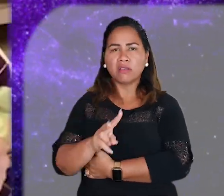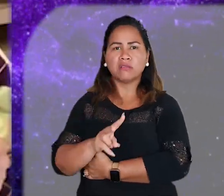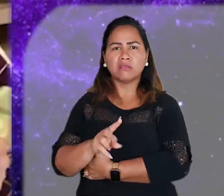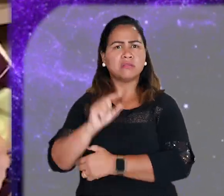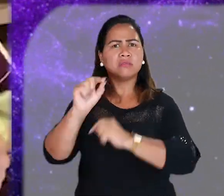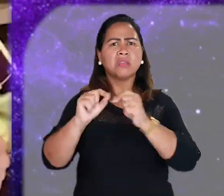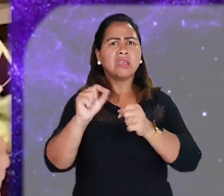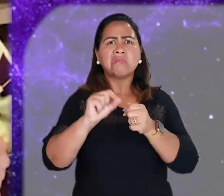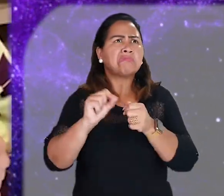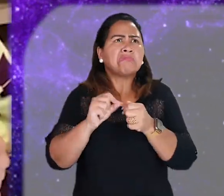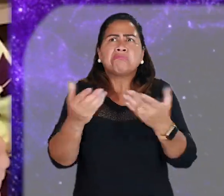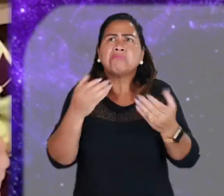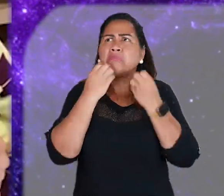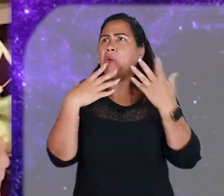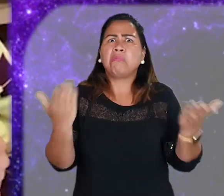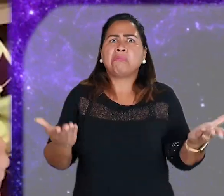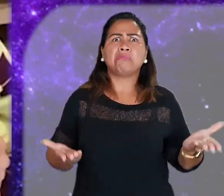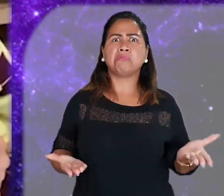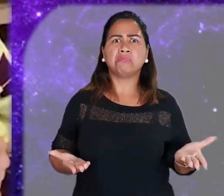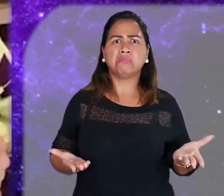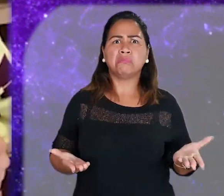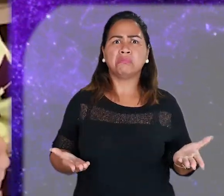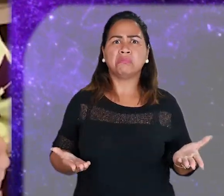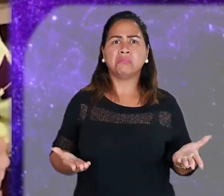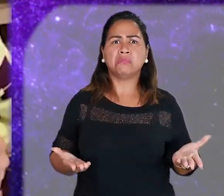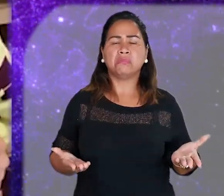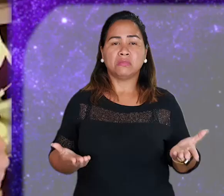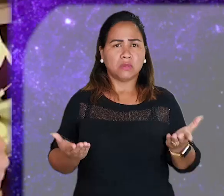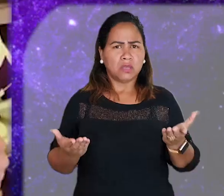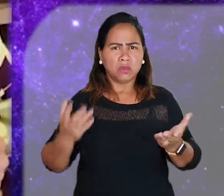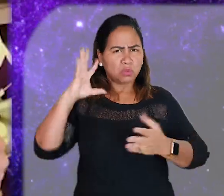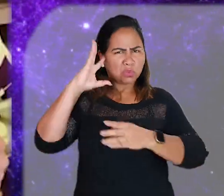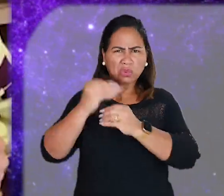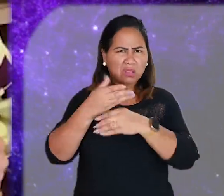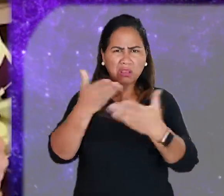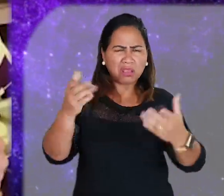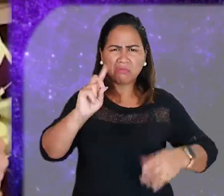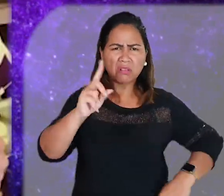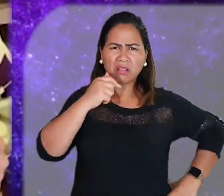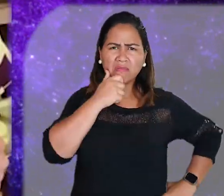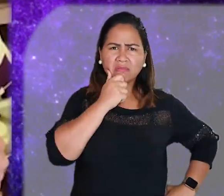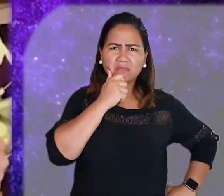três vezes cinco vezes o que tem de merda